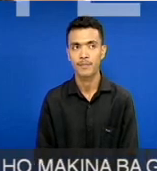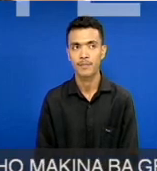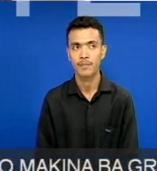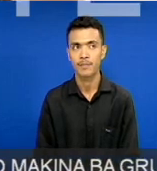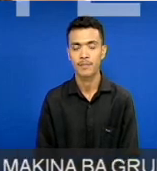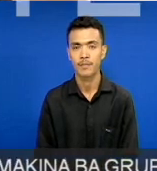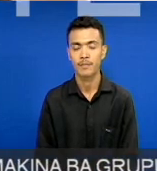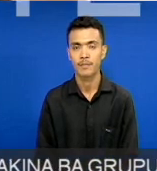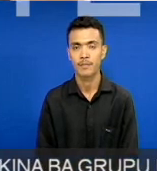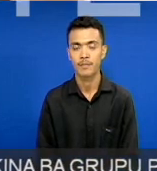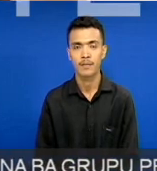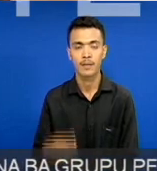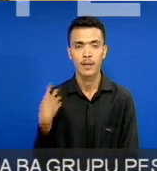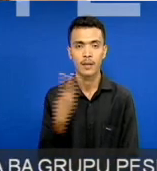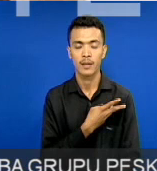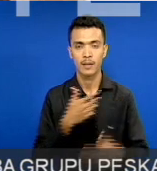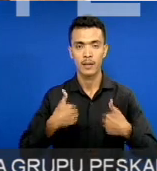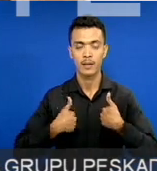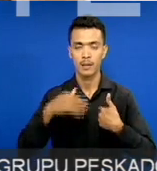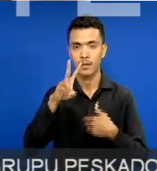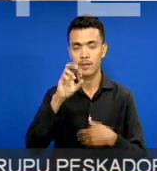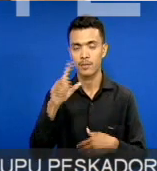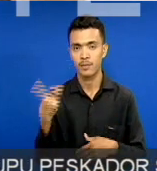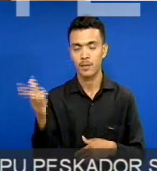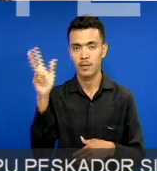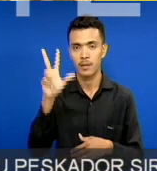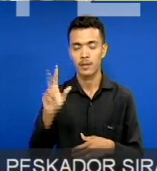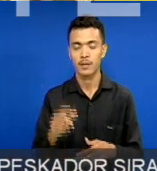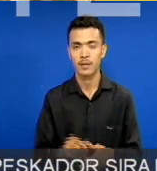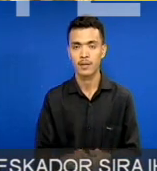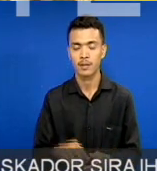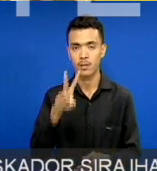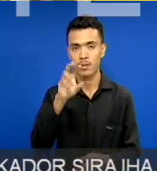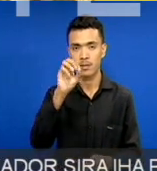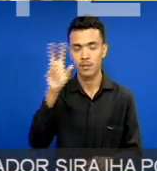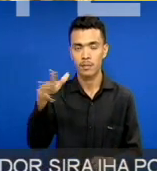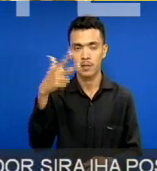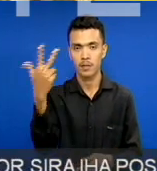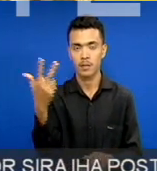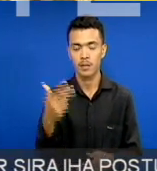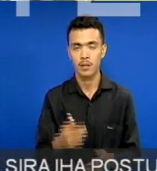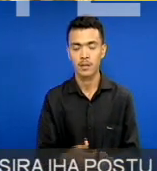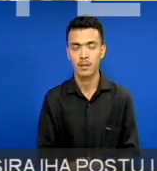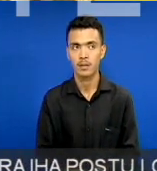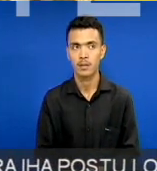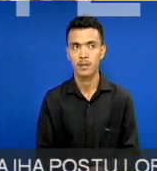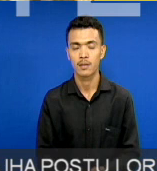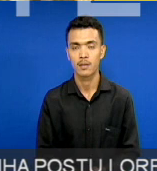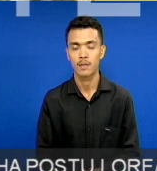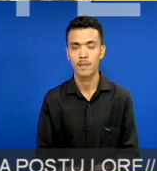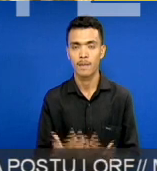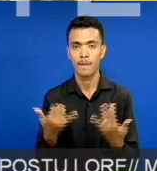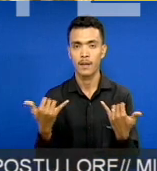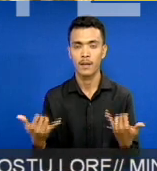Ita e a 2023, está colhendo com os erros 2013, e tenha sistema agora